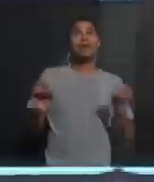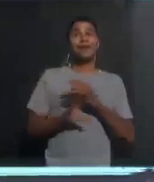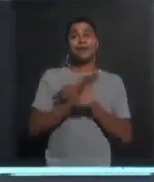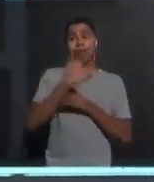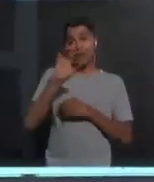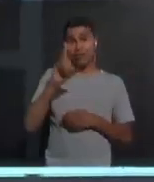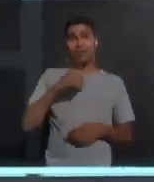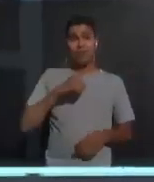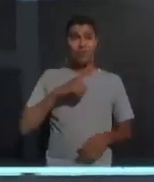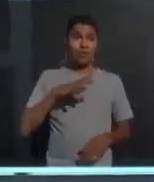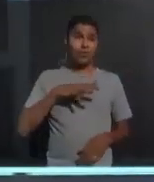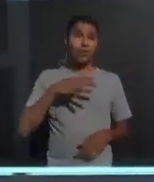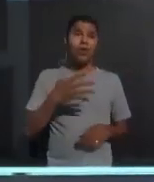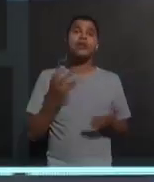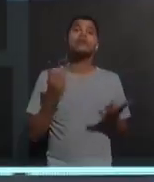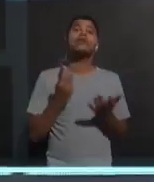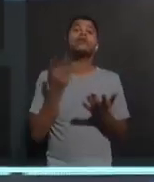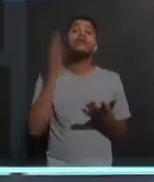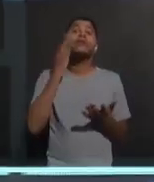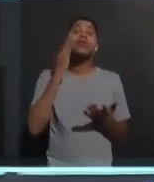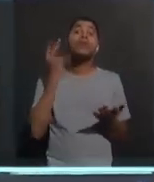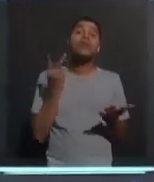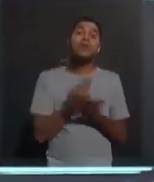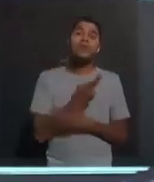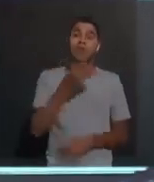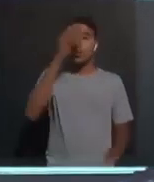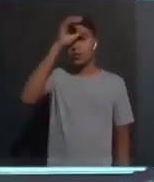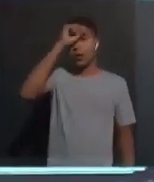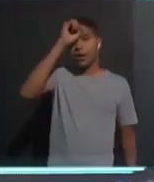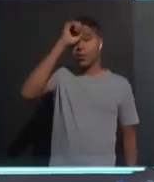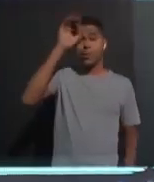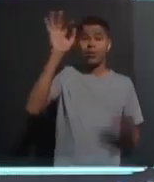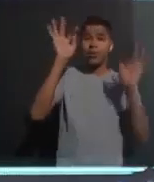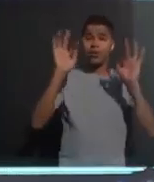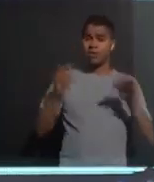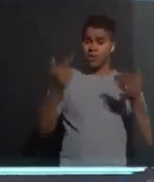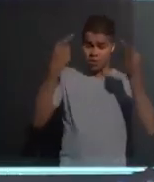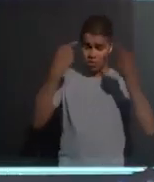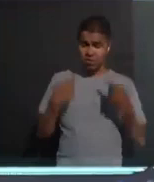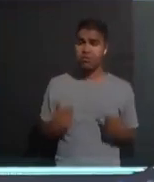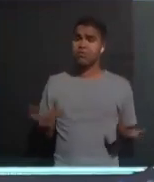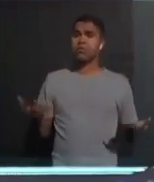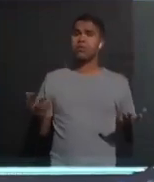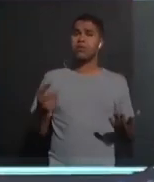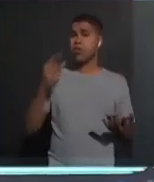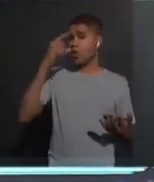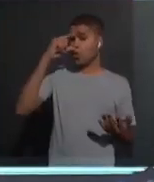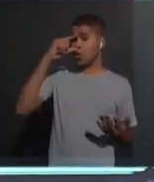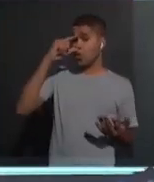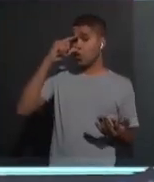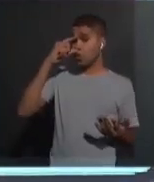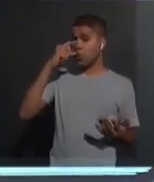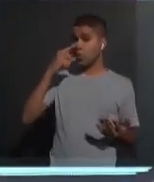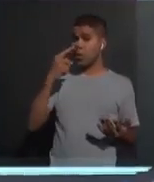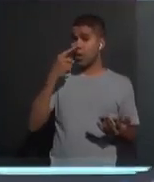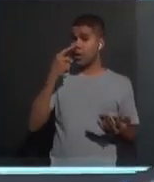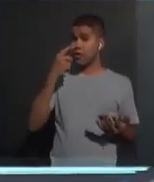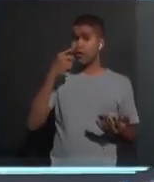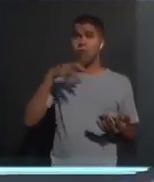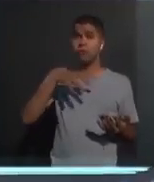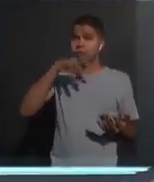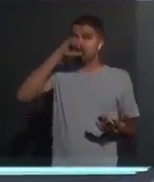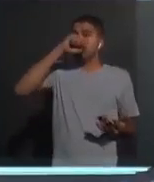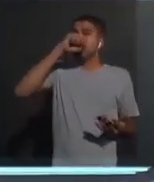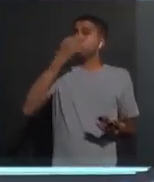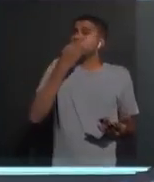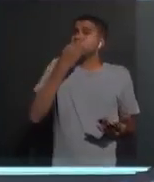tem filhos sabe o que aconteceu eu aprendi a ser feliz desse jeito com nariz que eu tenho eu respiro bem